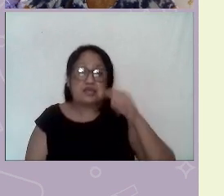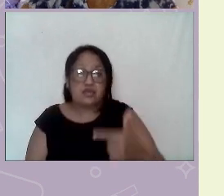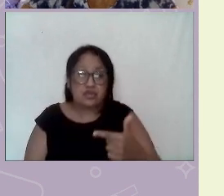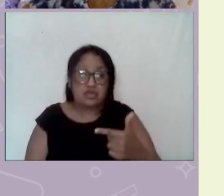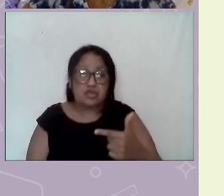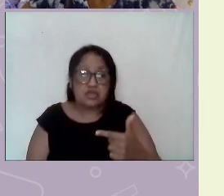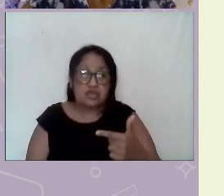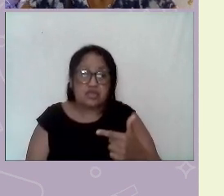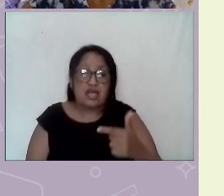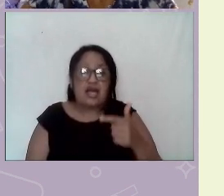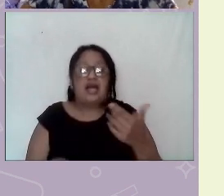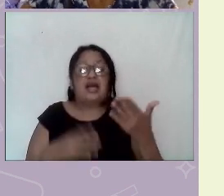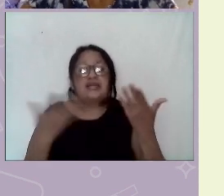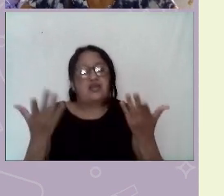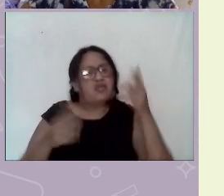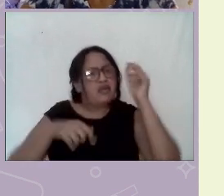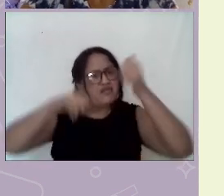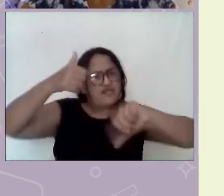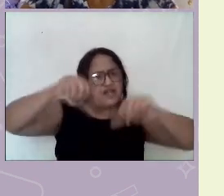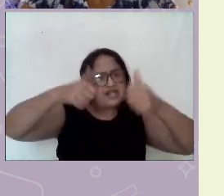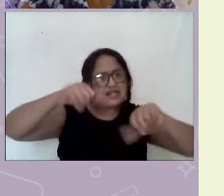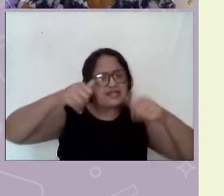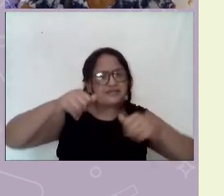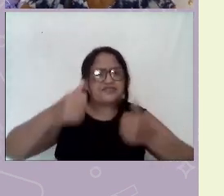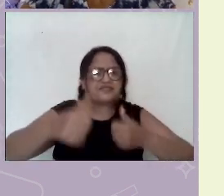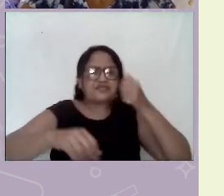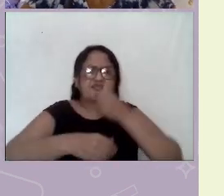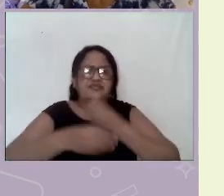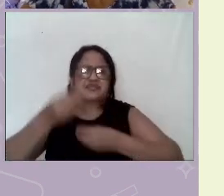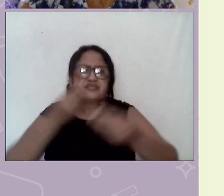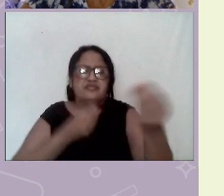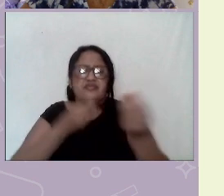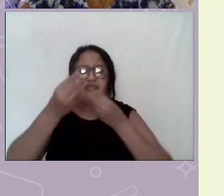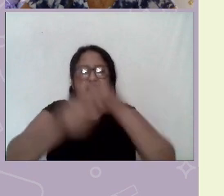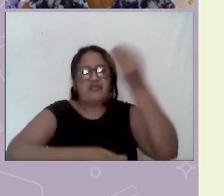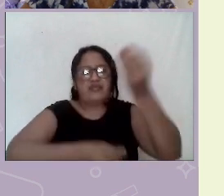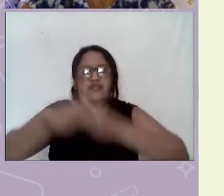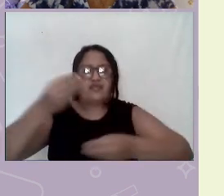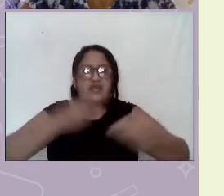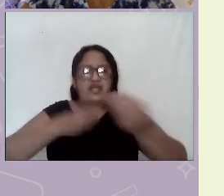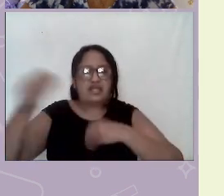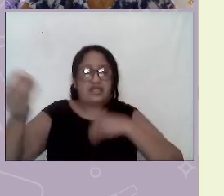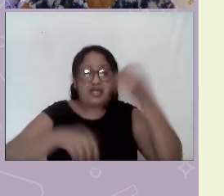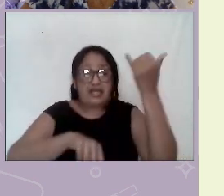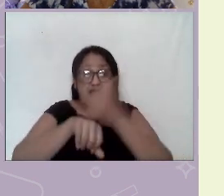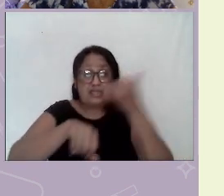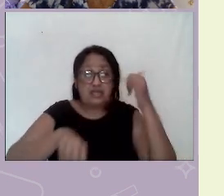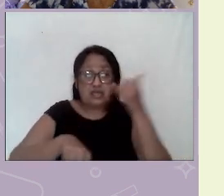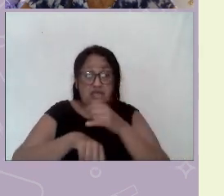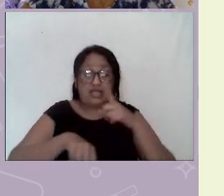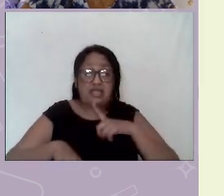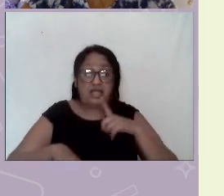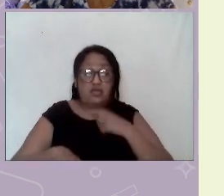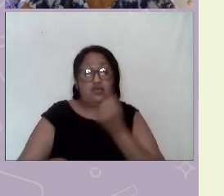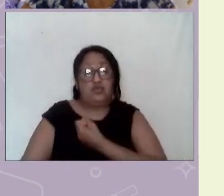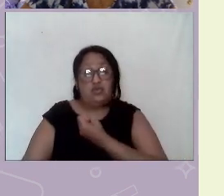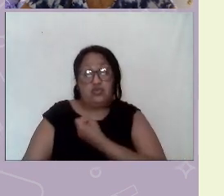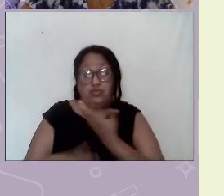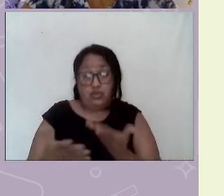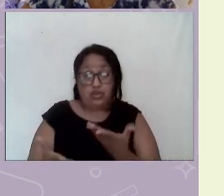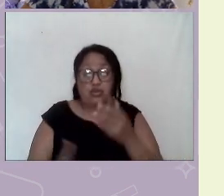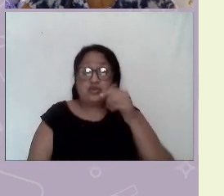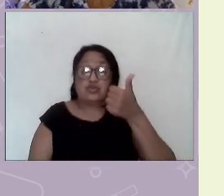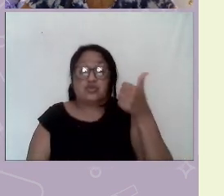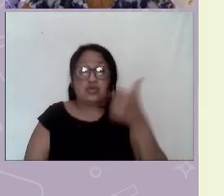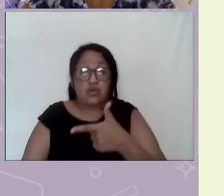vamos analisar a distribuição eletrônica desse elemento B que tem número atômico 12 é 1S2